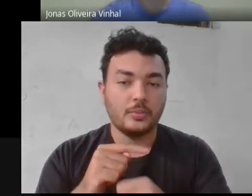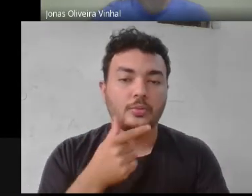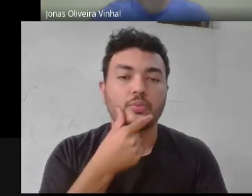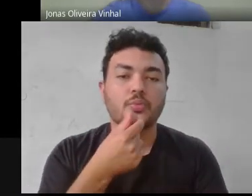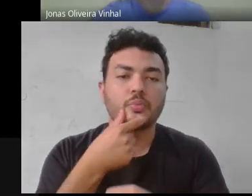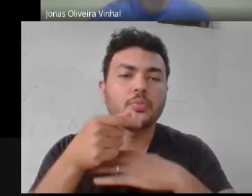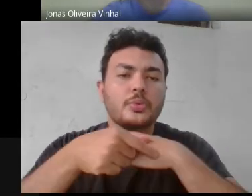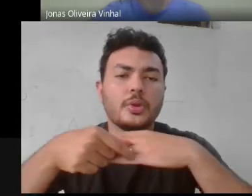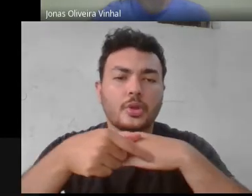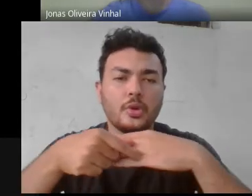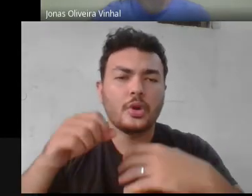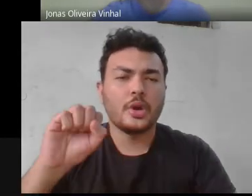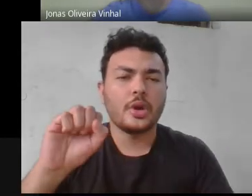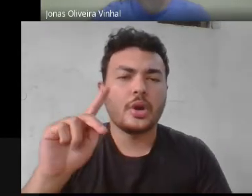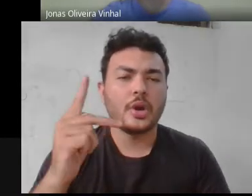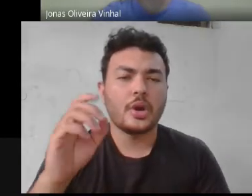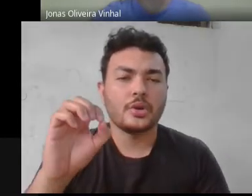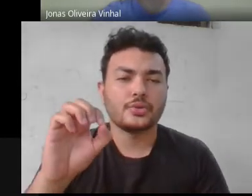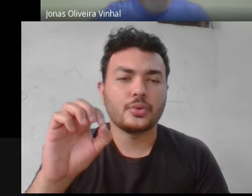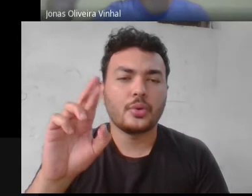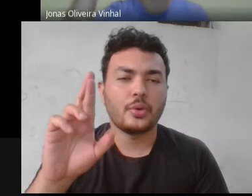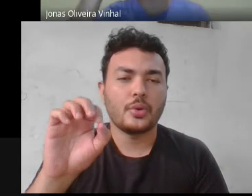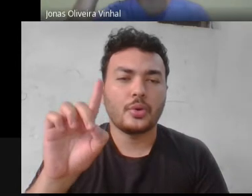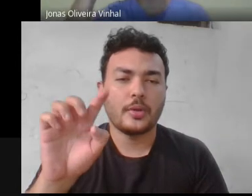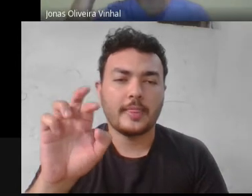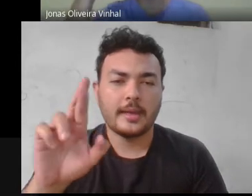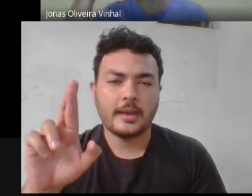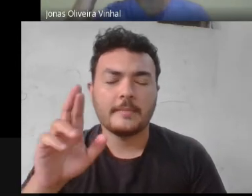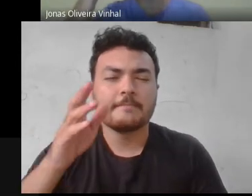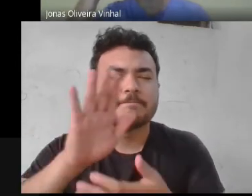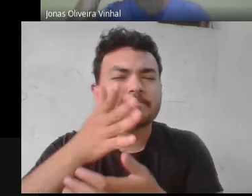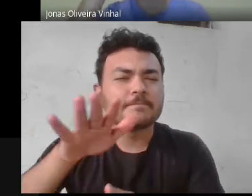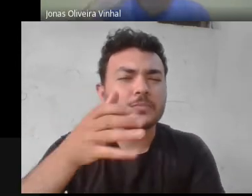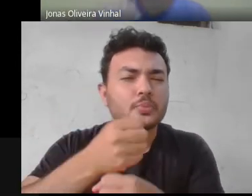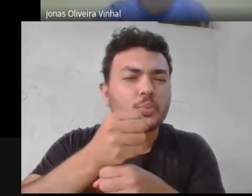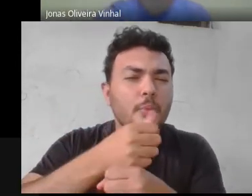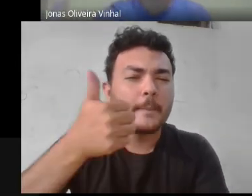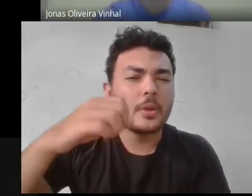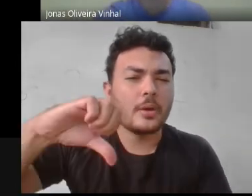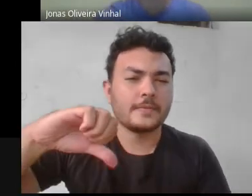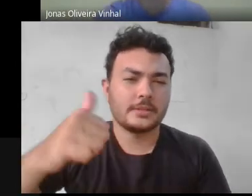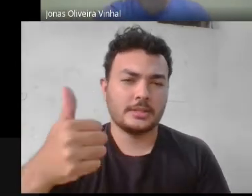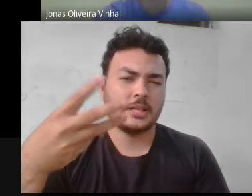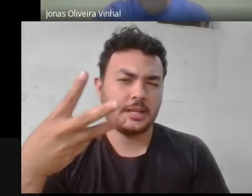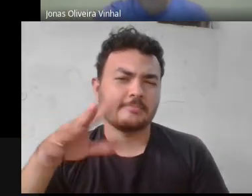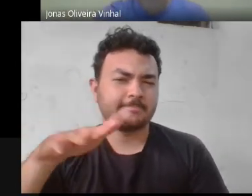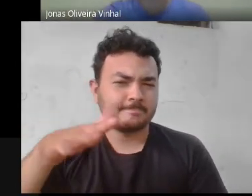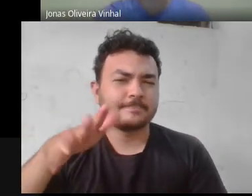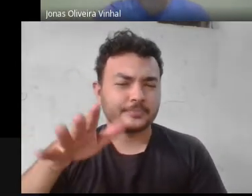a primeira proposição do modelo atômico de Schrödinger foi em torno de 1906 ou 1913, algo